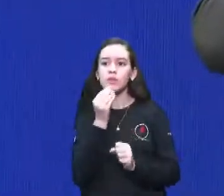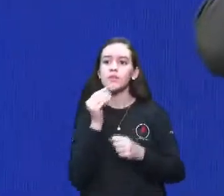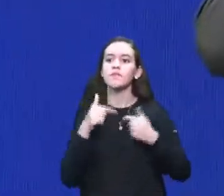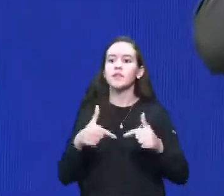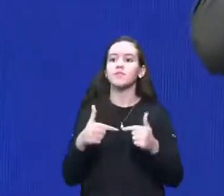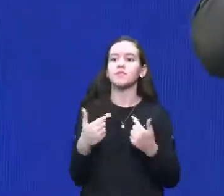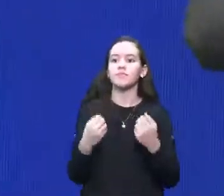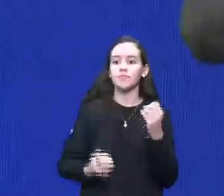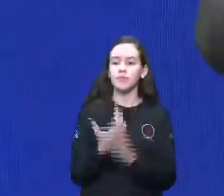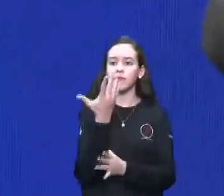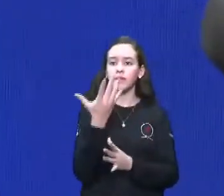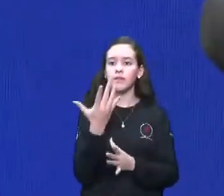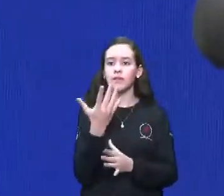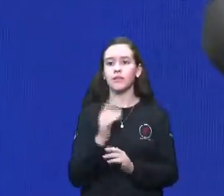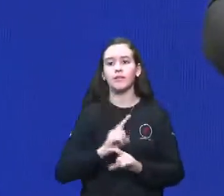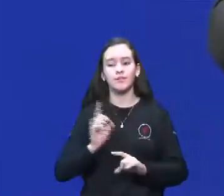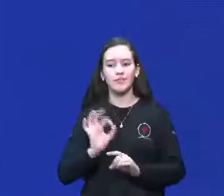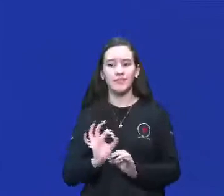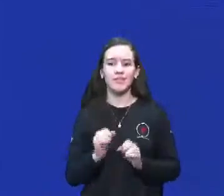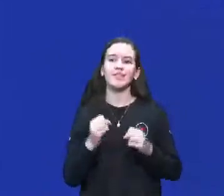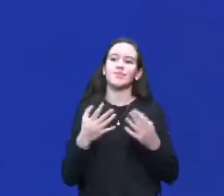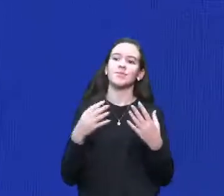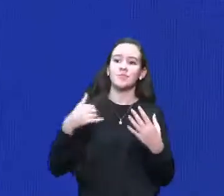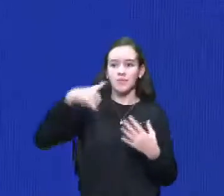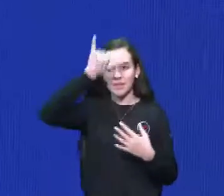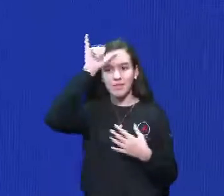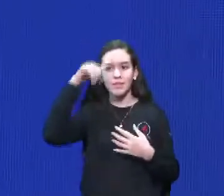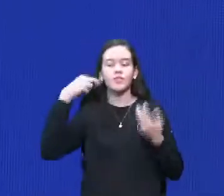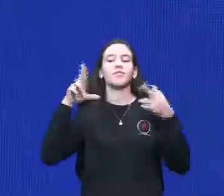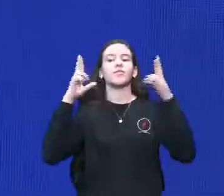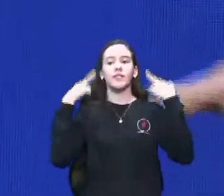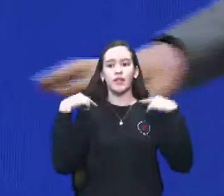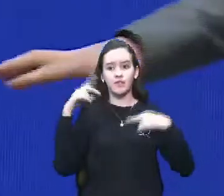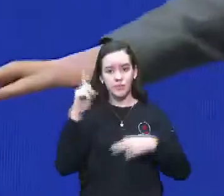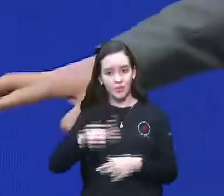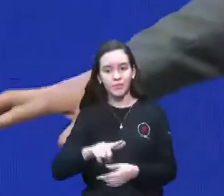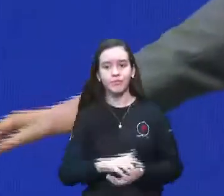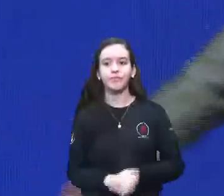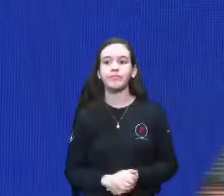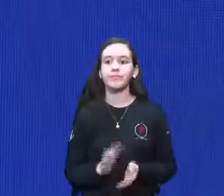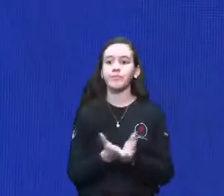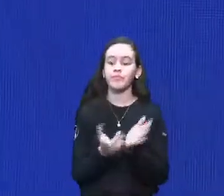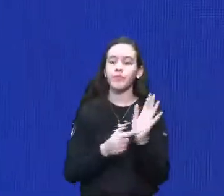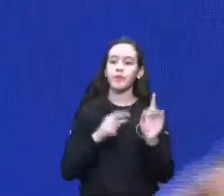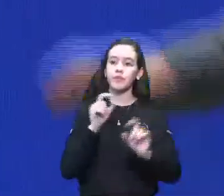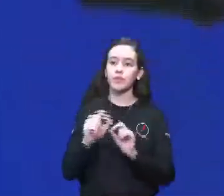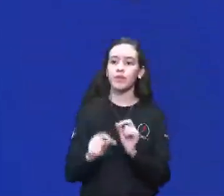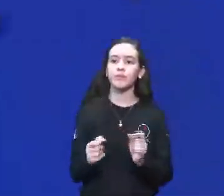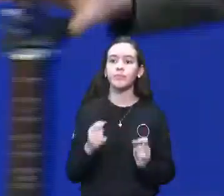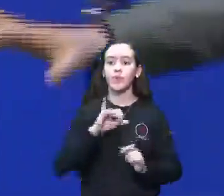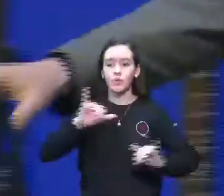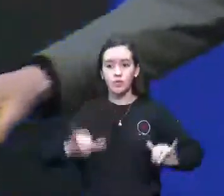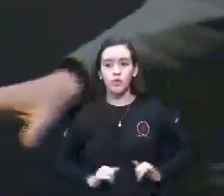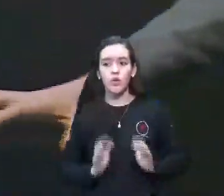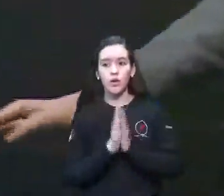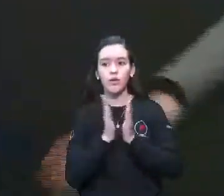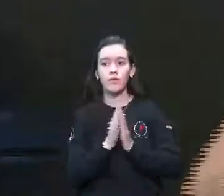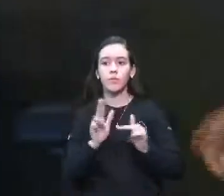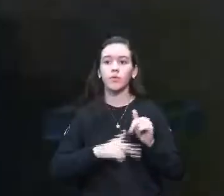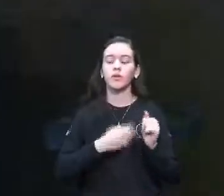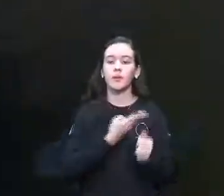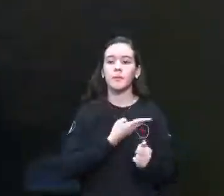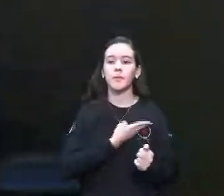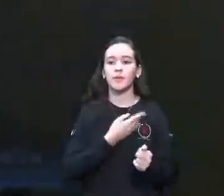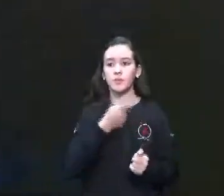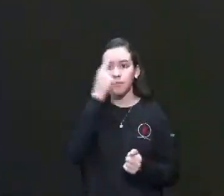aparecer, deu bezerro e deu ovelha. E a Bíblia diz que quando ele orava pelos seus amigos, a gente tem aquela ideia de botar a mão na cabeça e